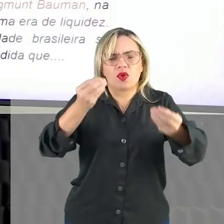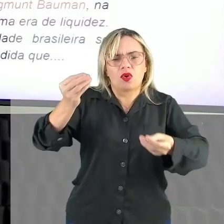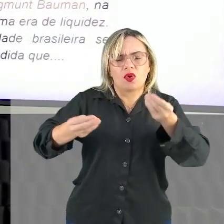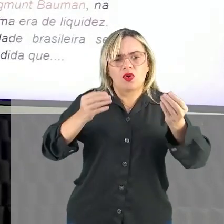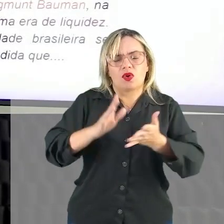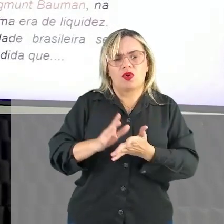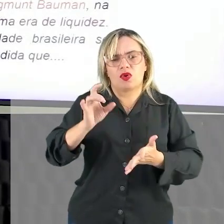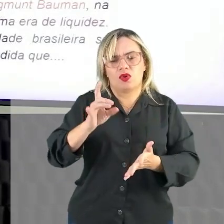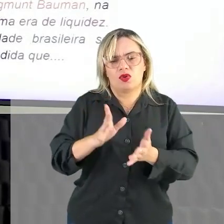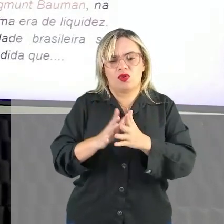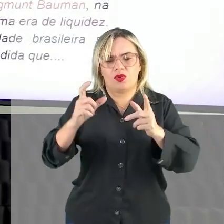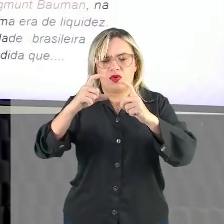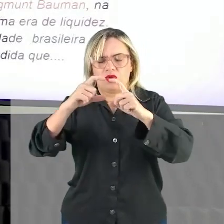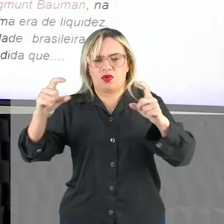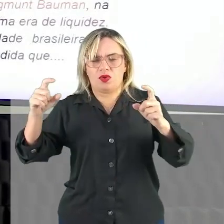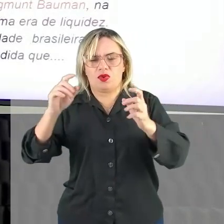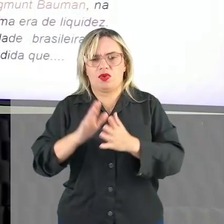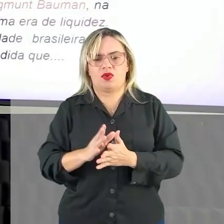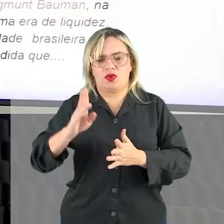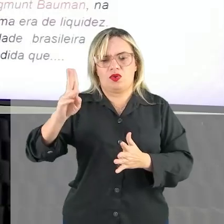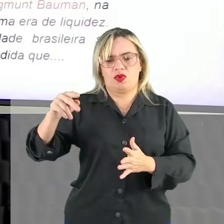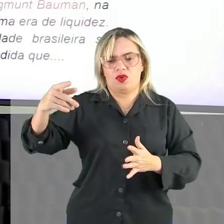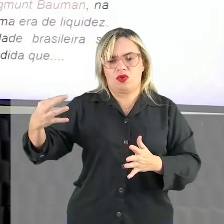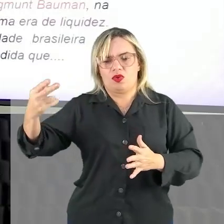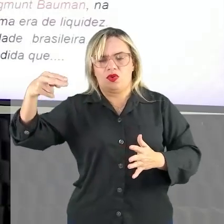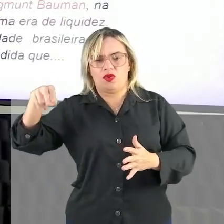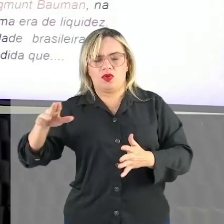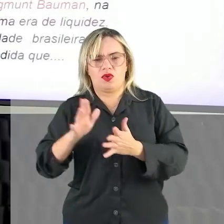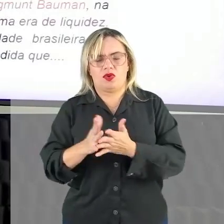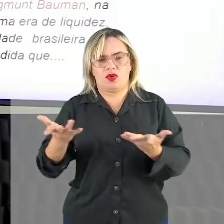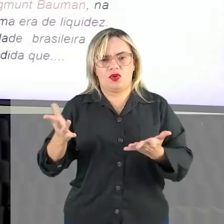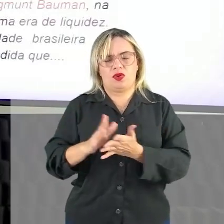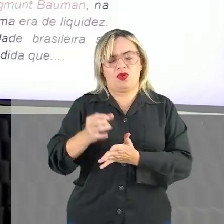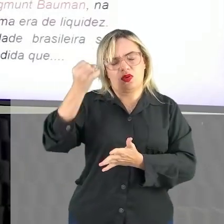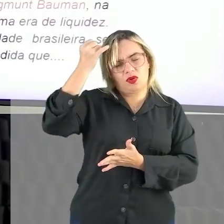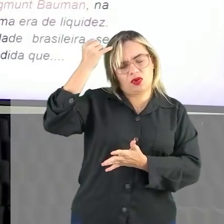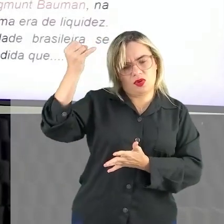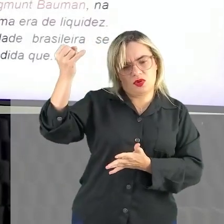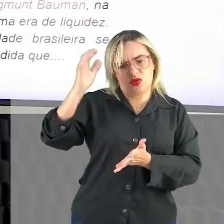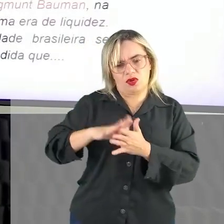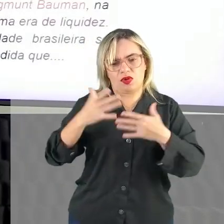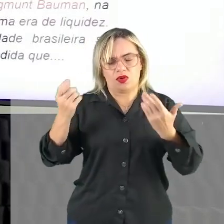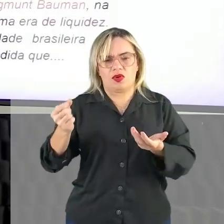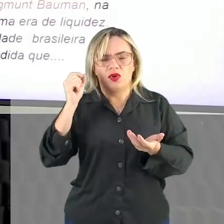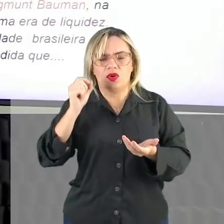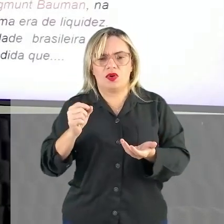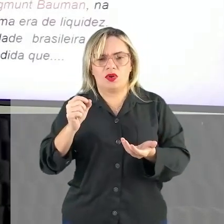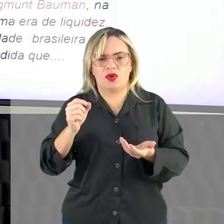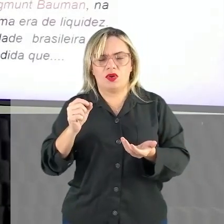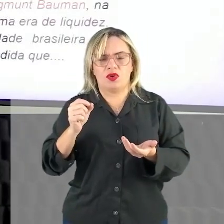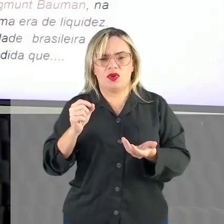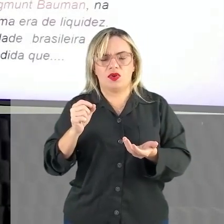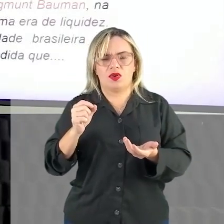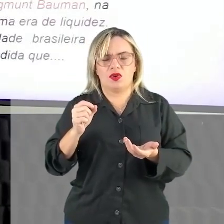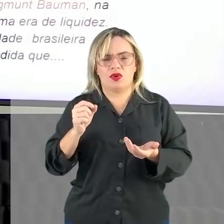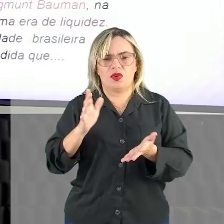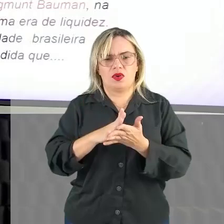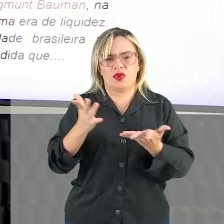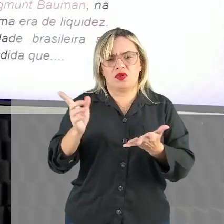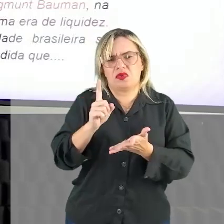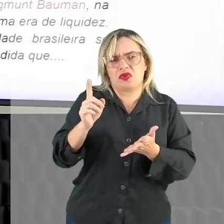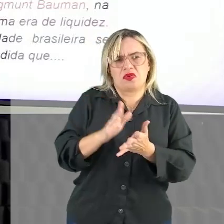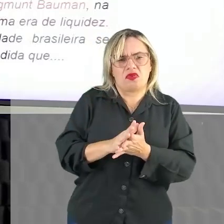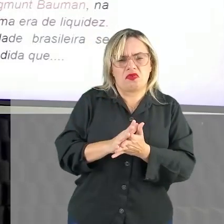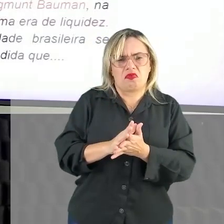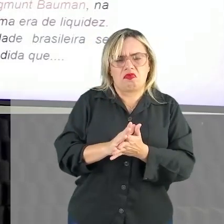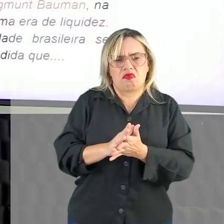colocar a frase de Bauman e deixar, né, a ideia, perdão, se eu deixar só a ideia de Bauman e deixar sem fazer